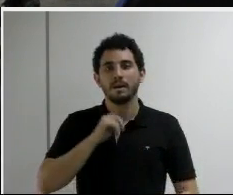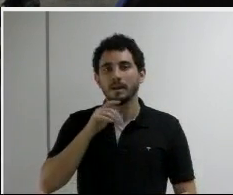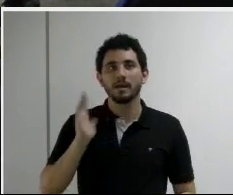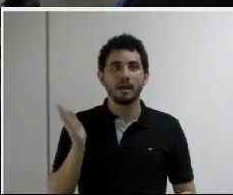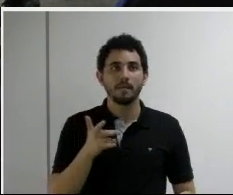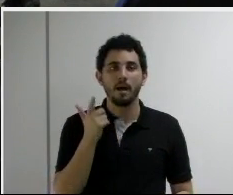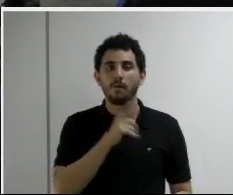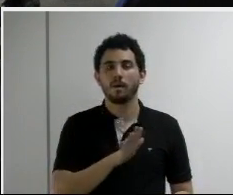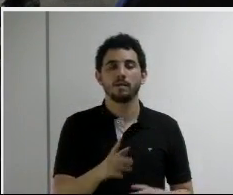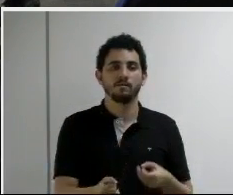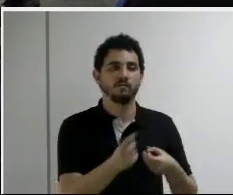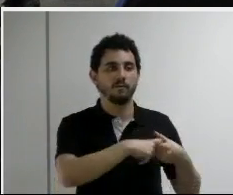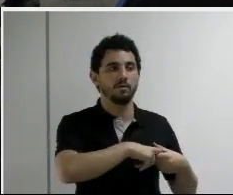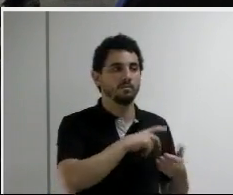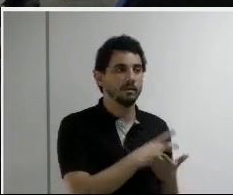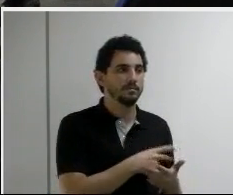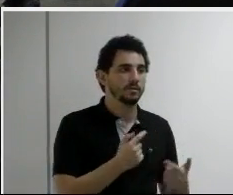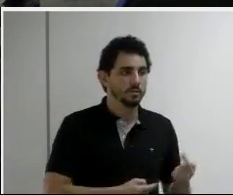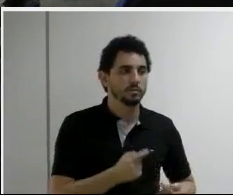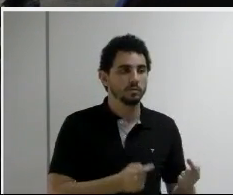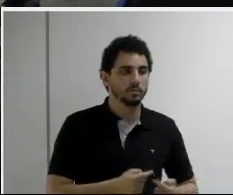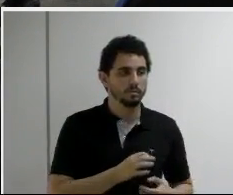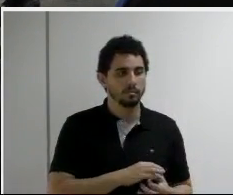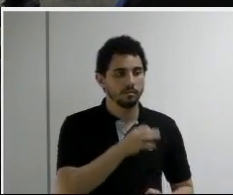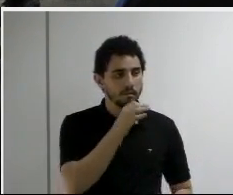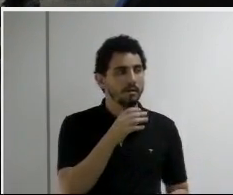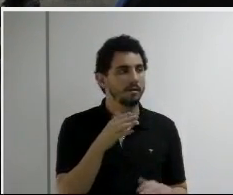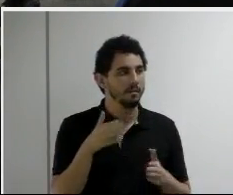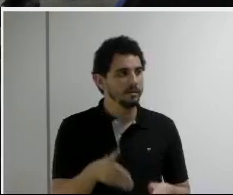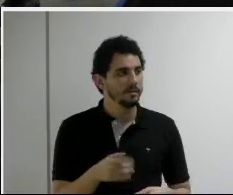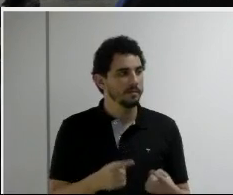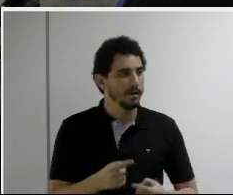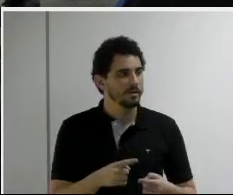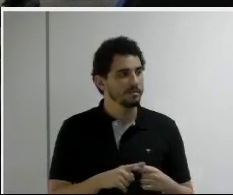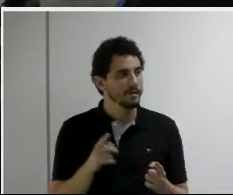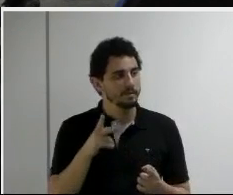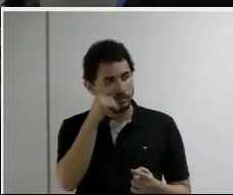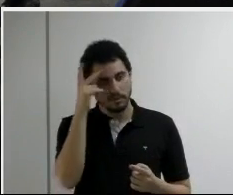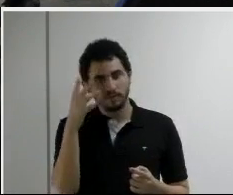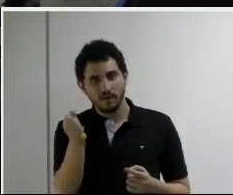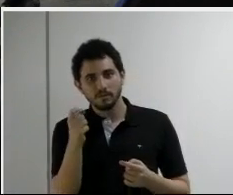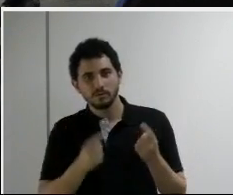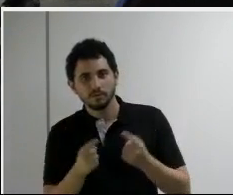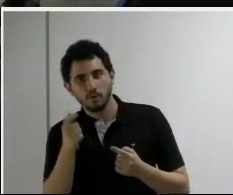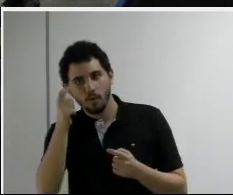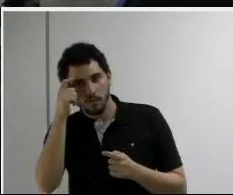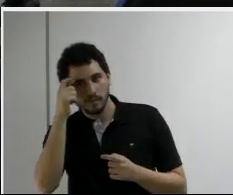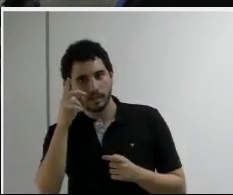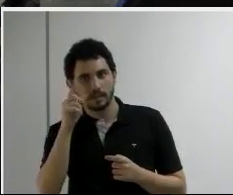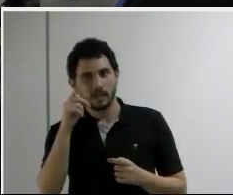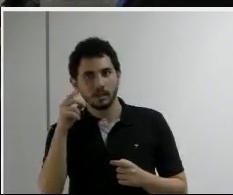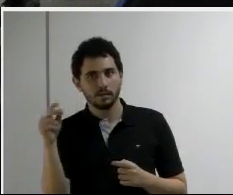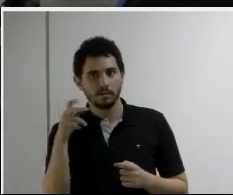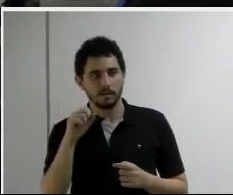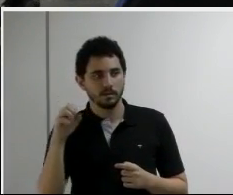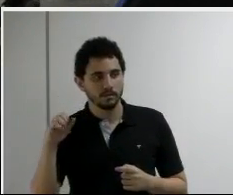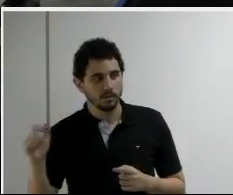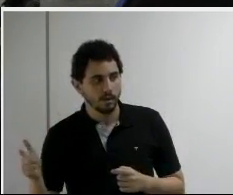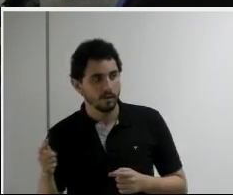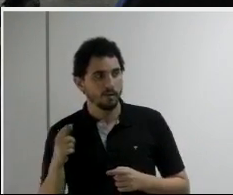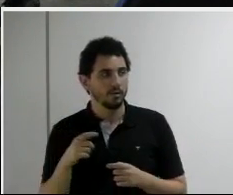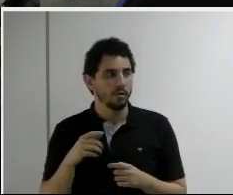aguenta voltar para as mesmas discussões sempre, né? Às vezes a gente participa de uns debates que a pessoa fala, não, mas vamos rediscutir o conceito de dado pessoal, vamos rediscutir o conceito